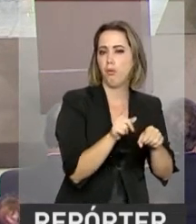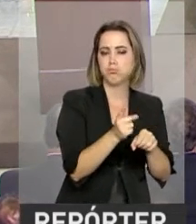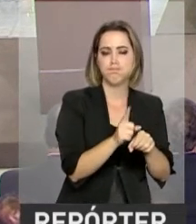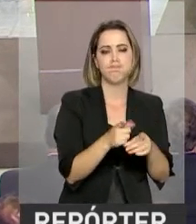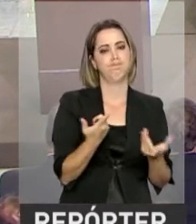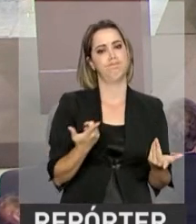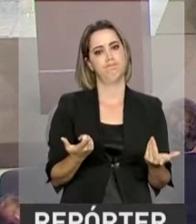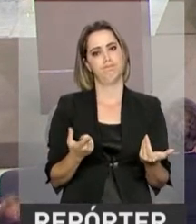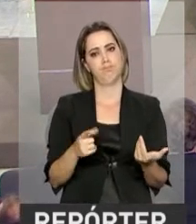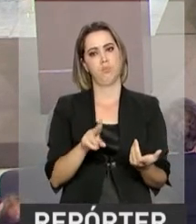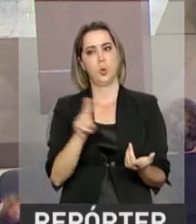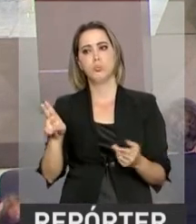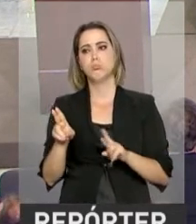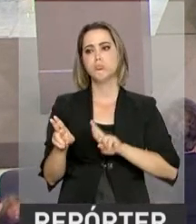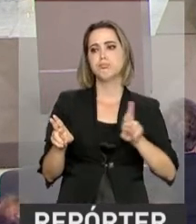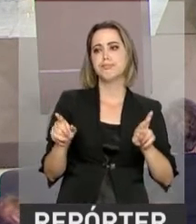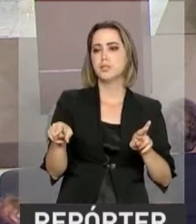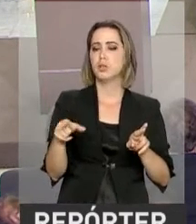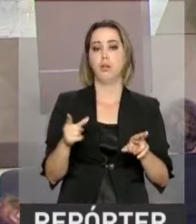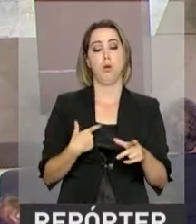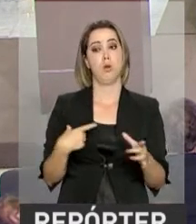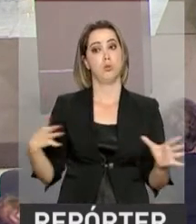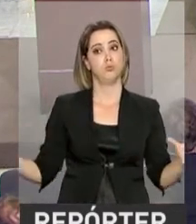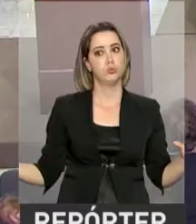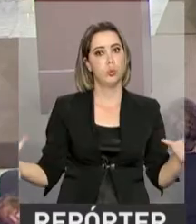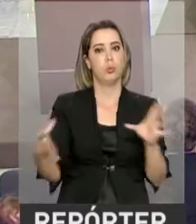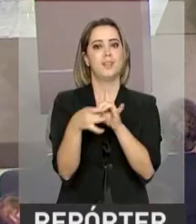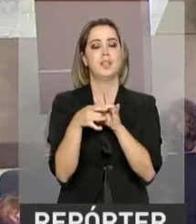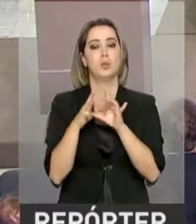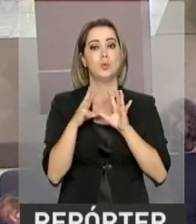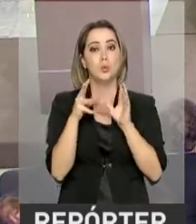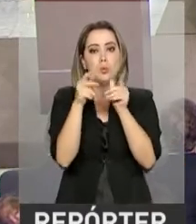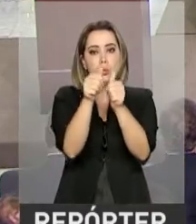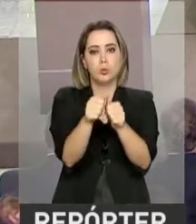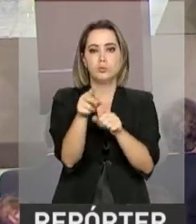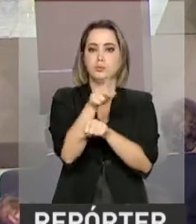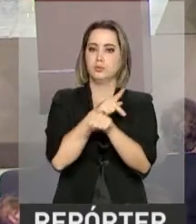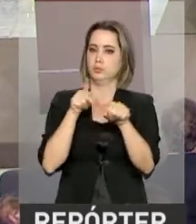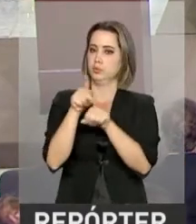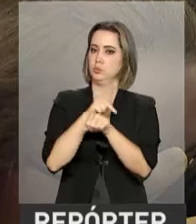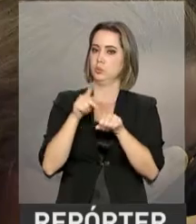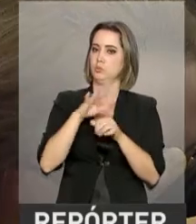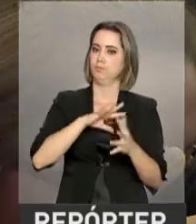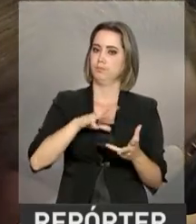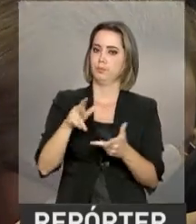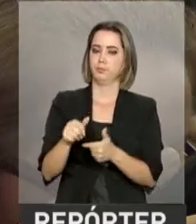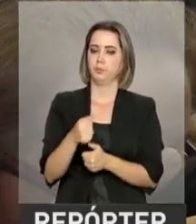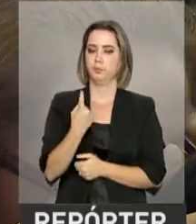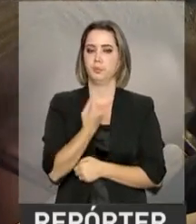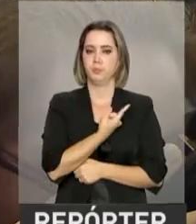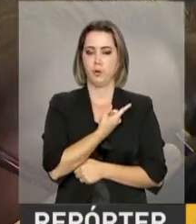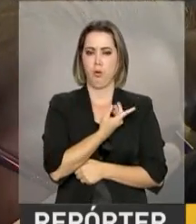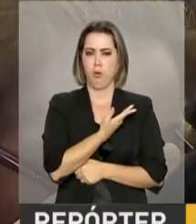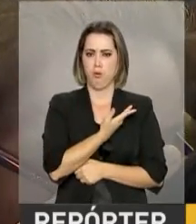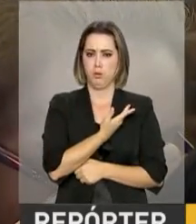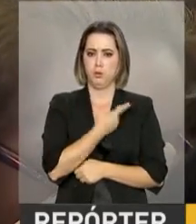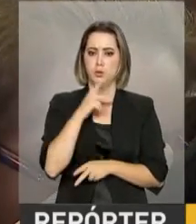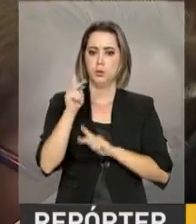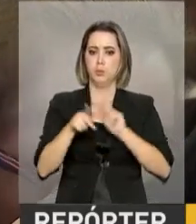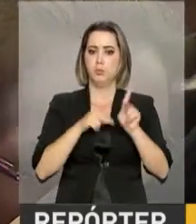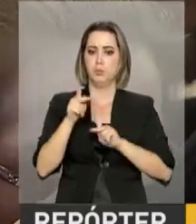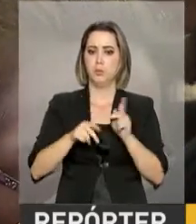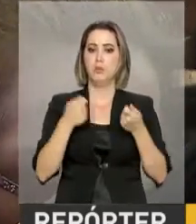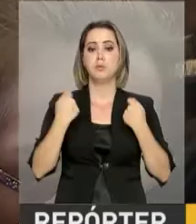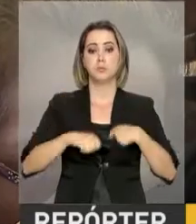desta ou daquela qualidade, mas vamos universalizar as nossas relações. O povo brasileiro cada vez mais